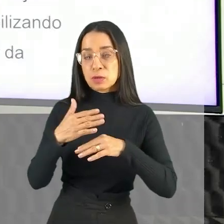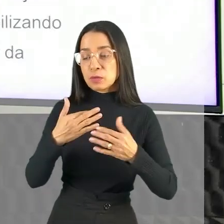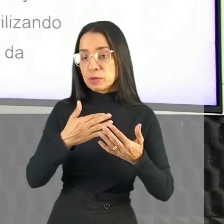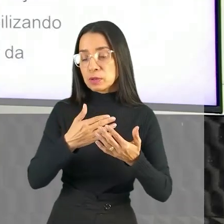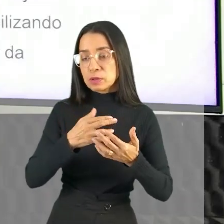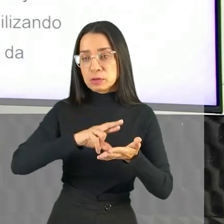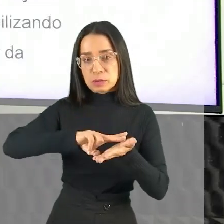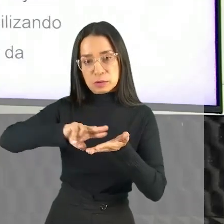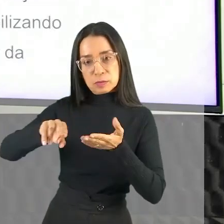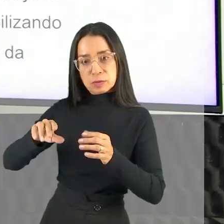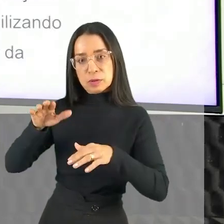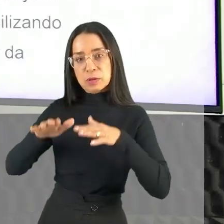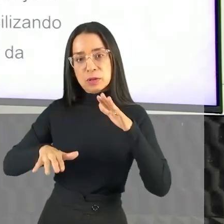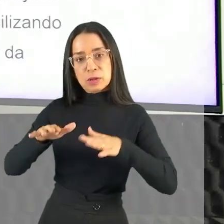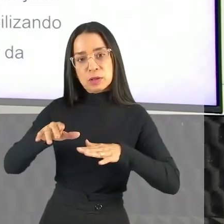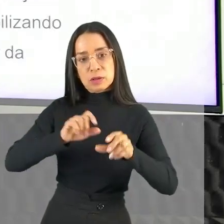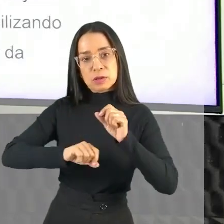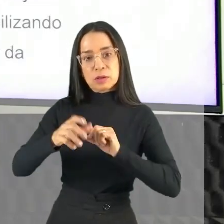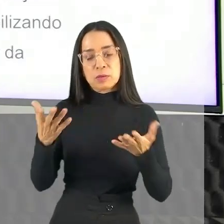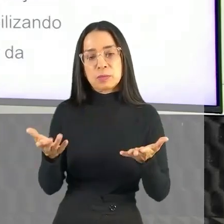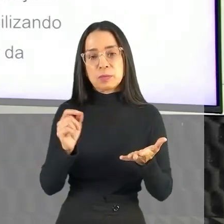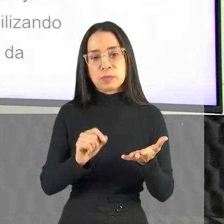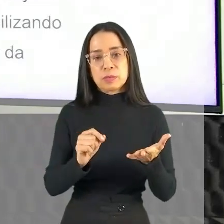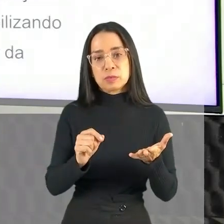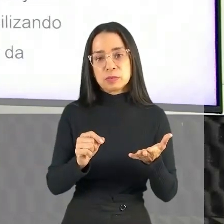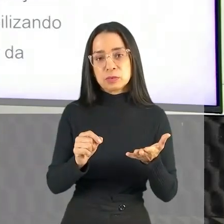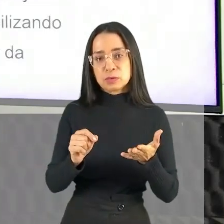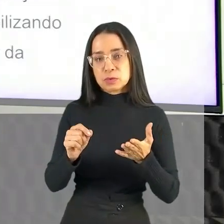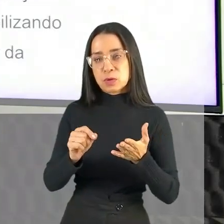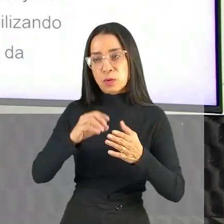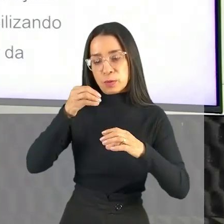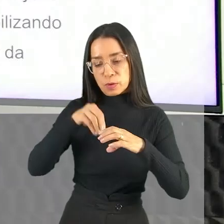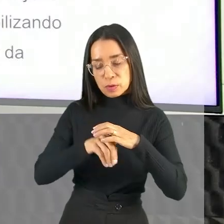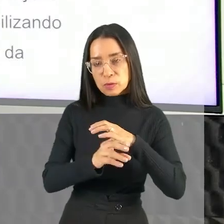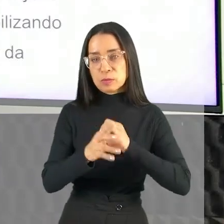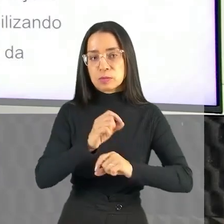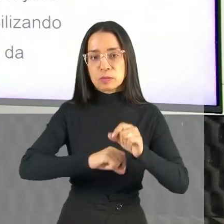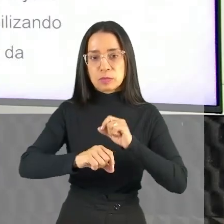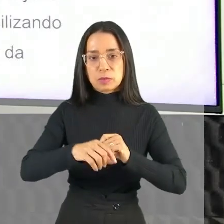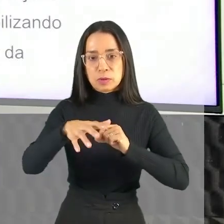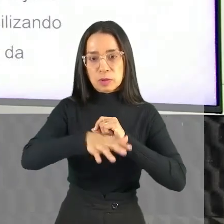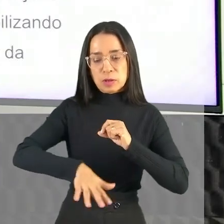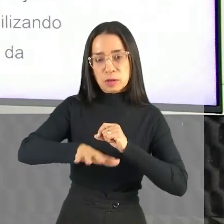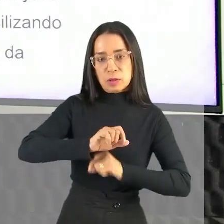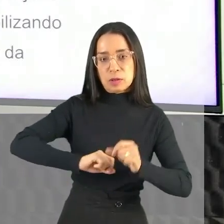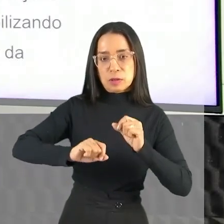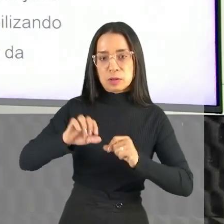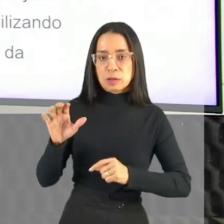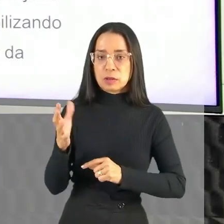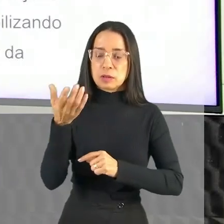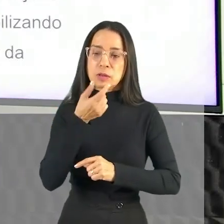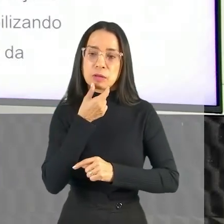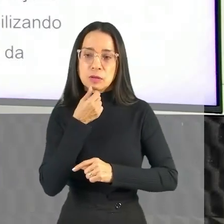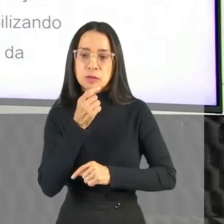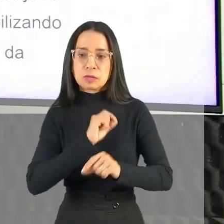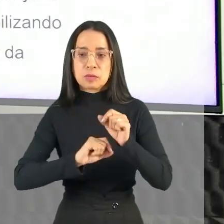interações complexas entre hospedeiro e parasitas e ambiente. A ação do